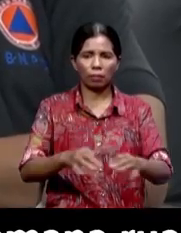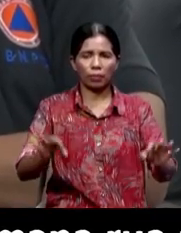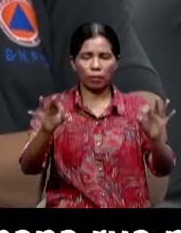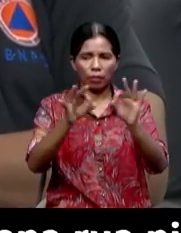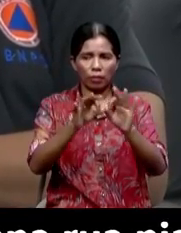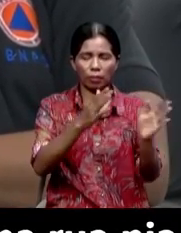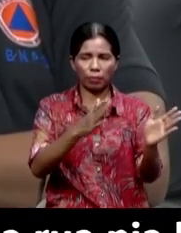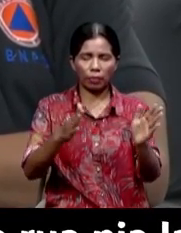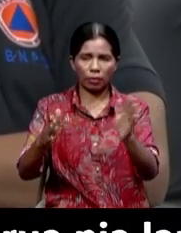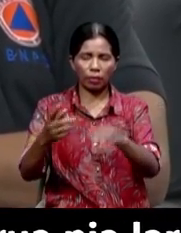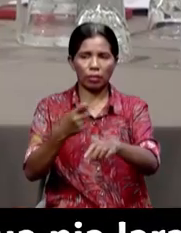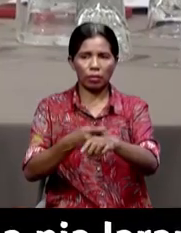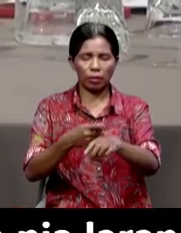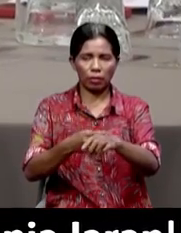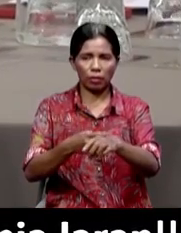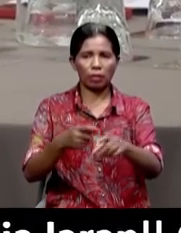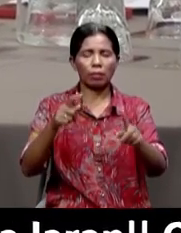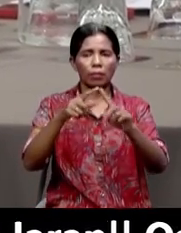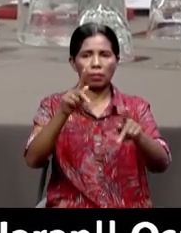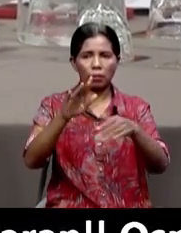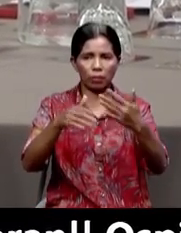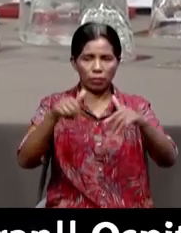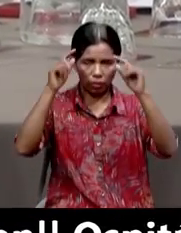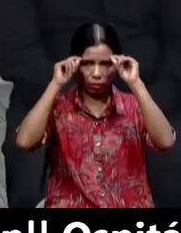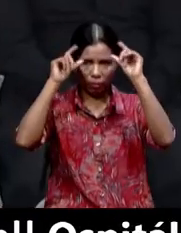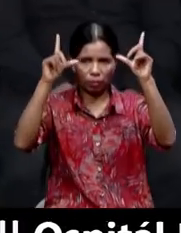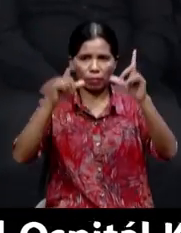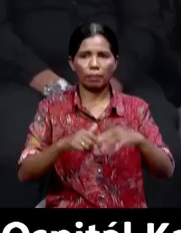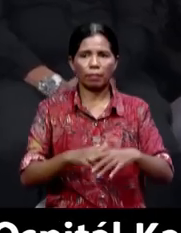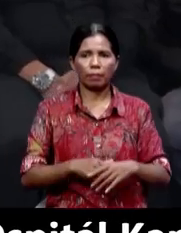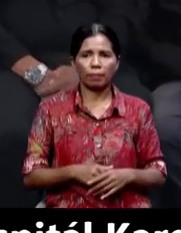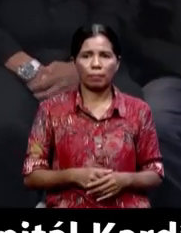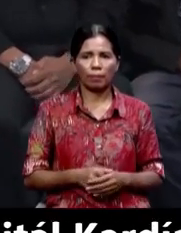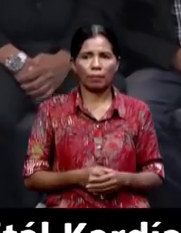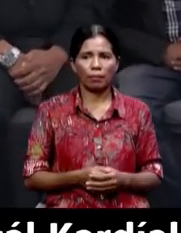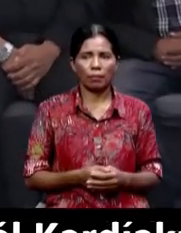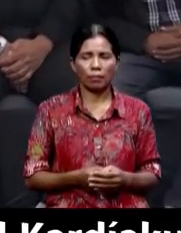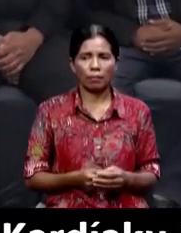mak prepara previsão tempo no clima ba população e a território nacional. Luciano Amaral, Adérito Ximenes, SGMN.